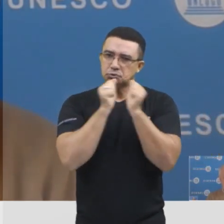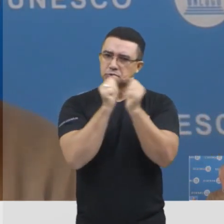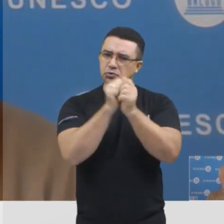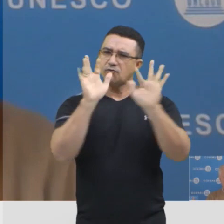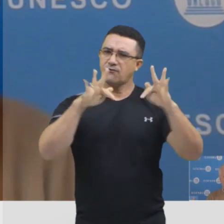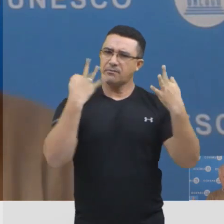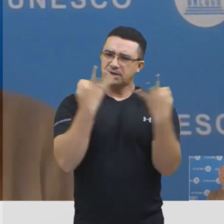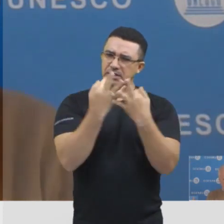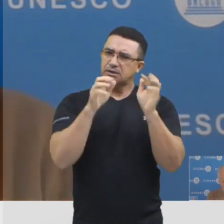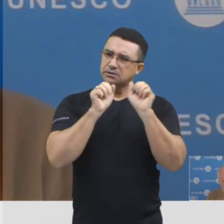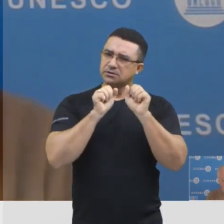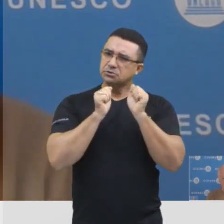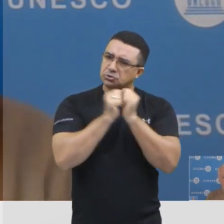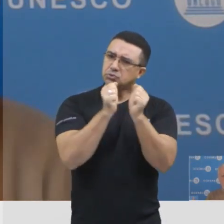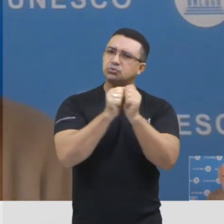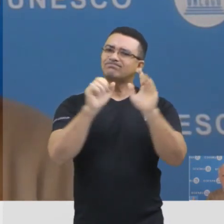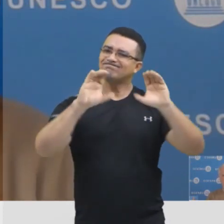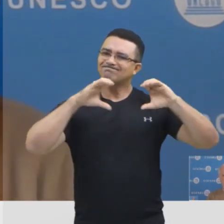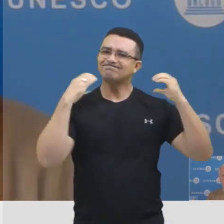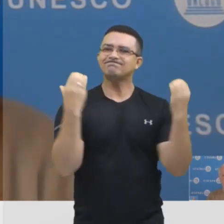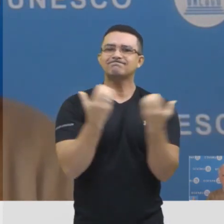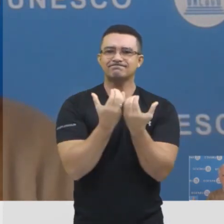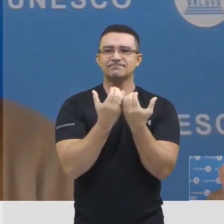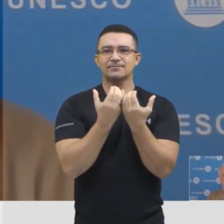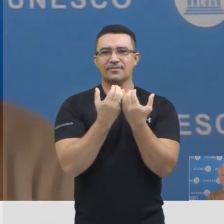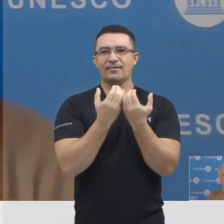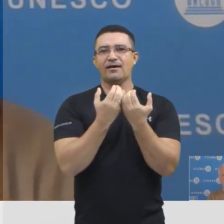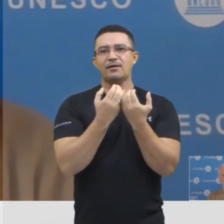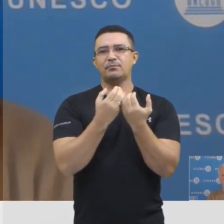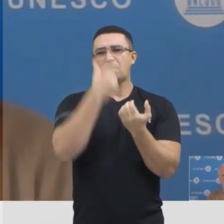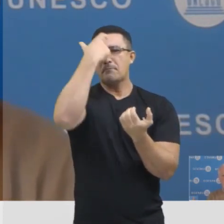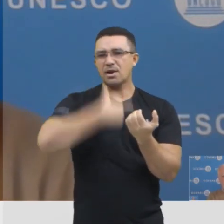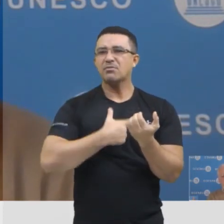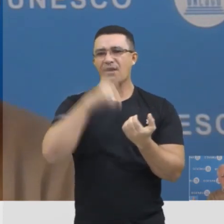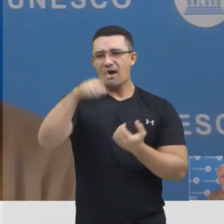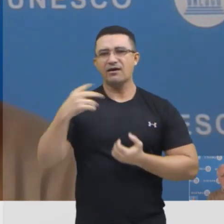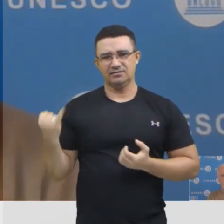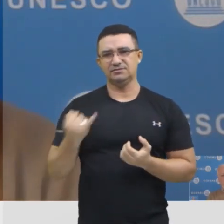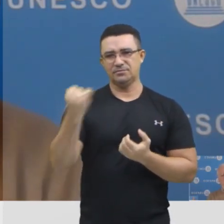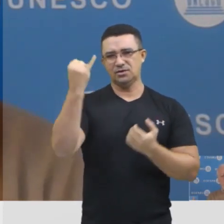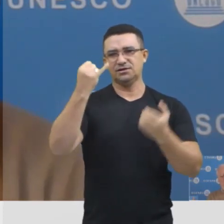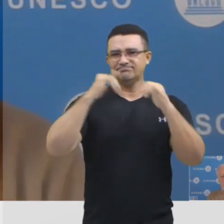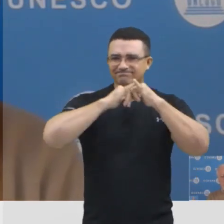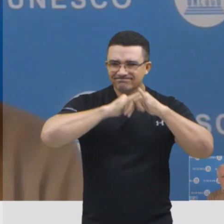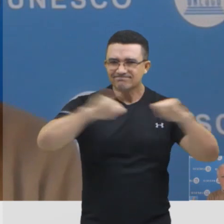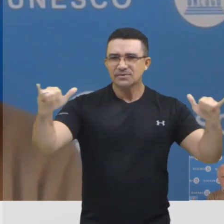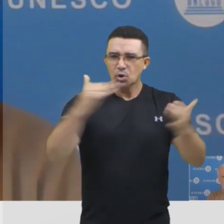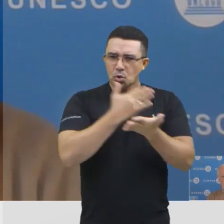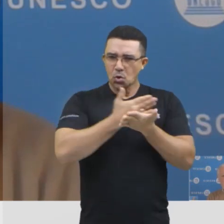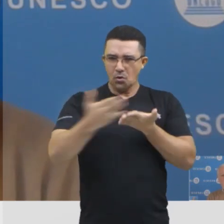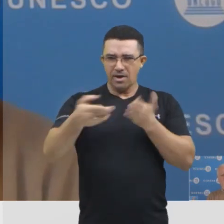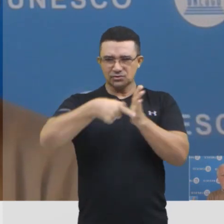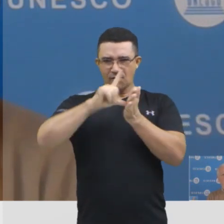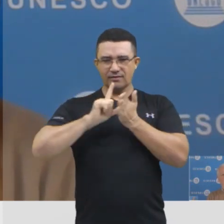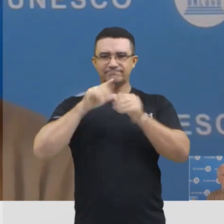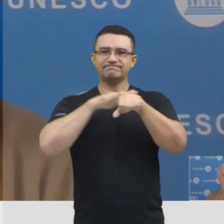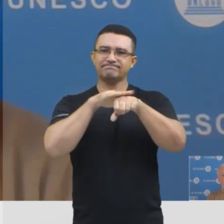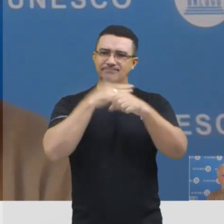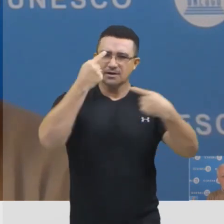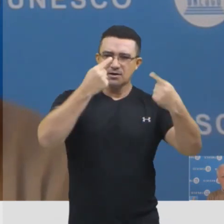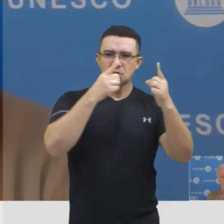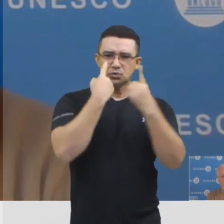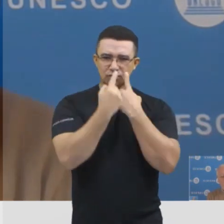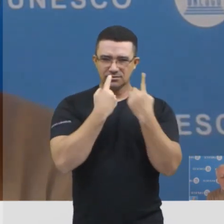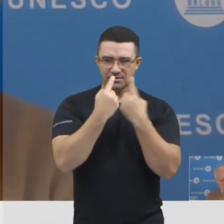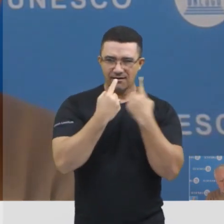das comunidades. Esta dupla mensagem, para mim, é muito importante neste início da nossa conversa e depois